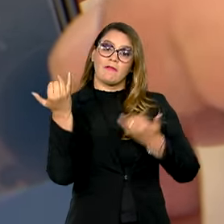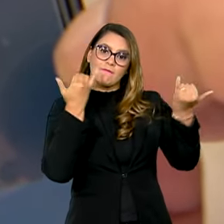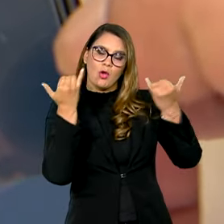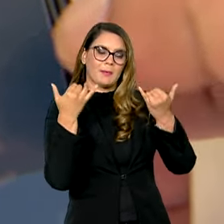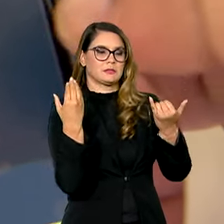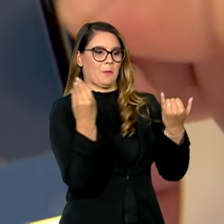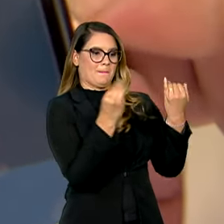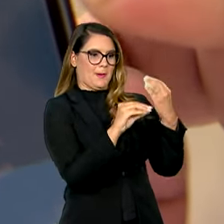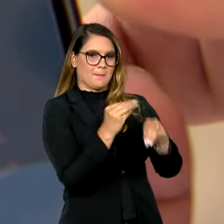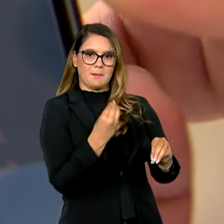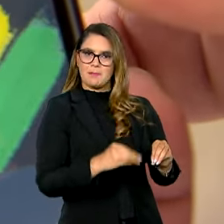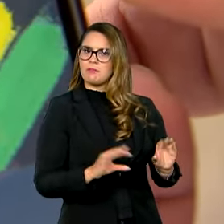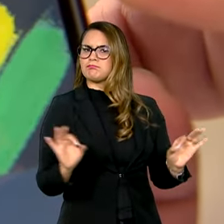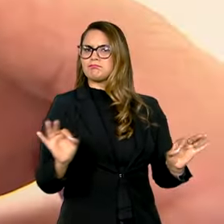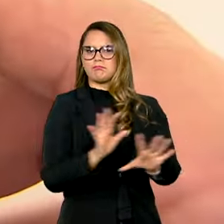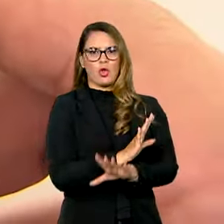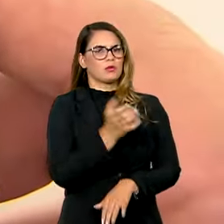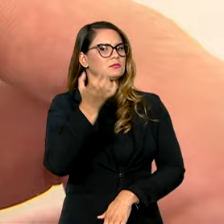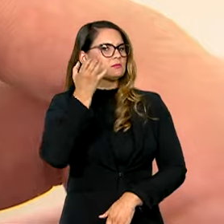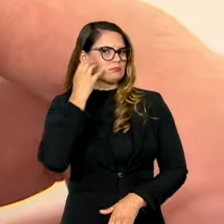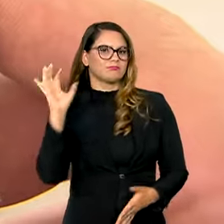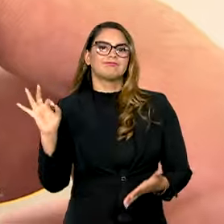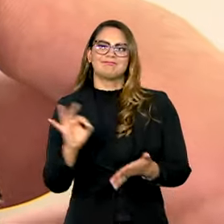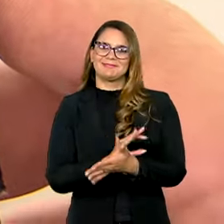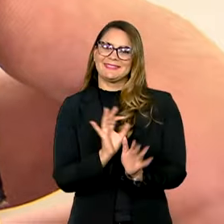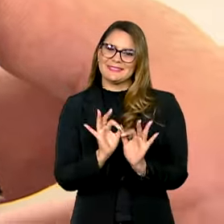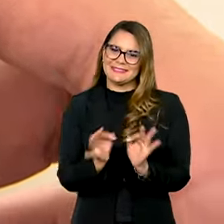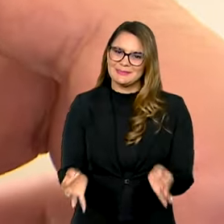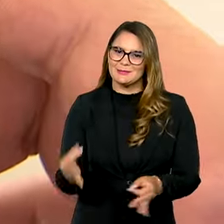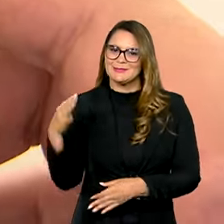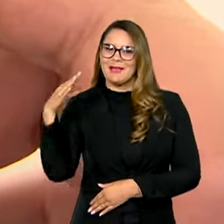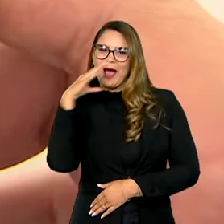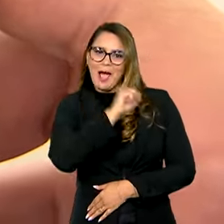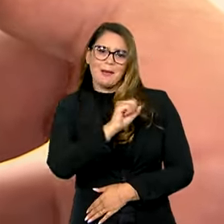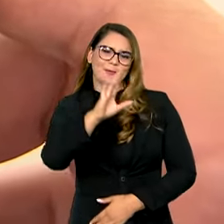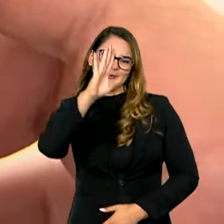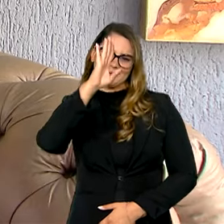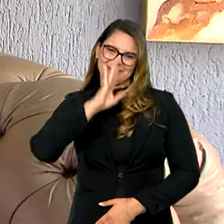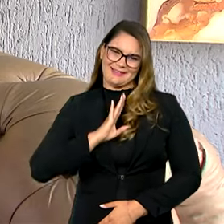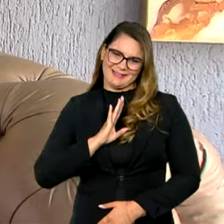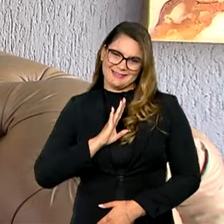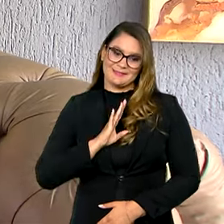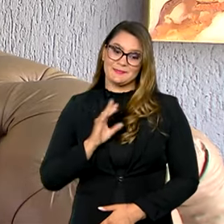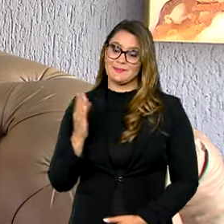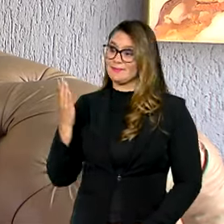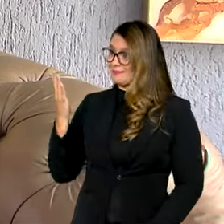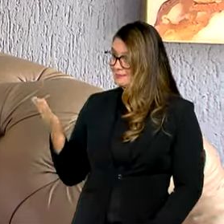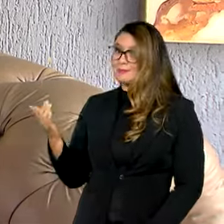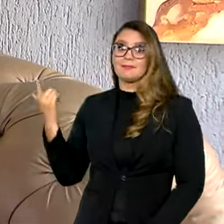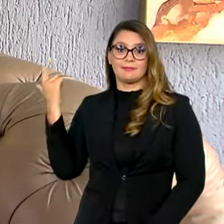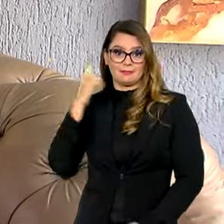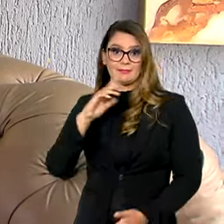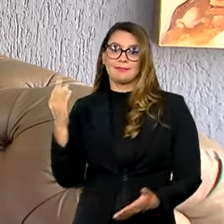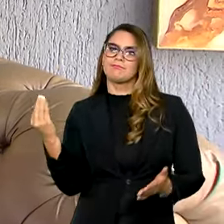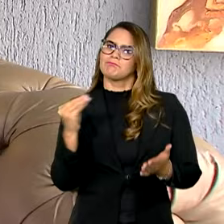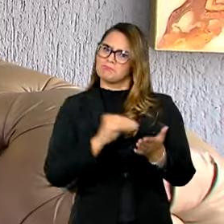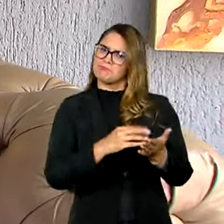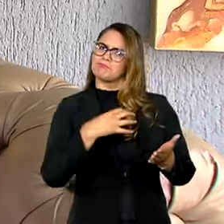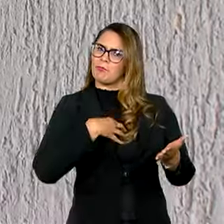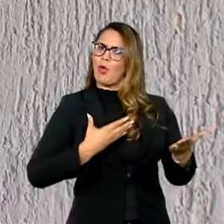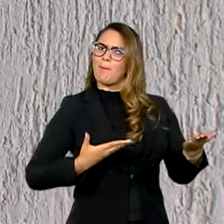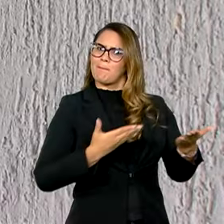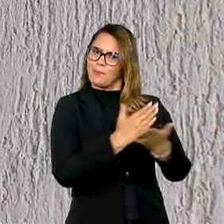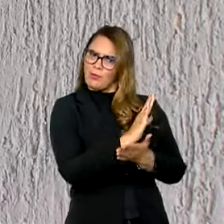dados e o celular está registrado simples rápido gratuito O ja instalou e aprovou o